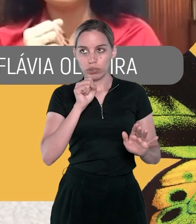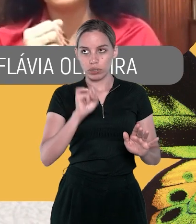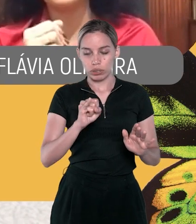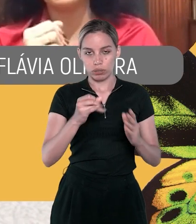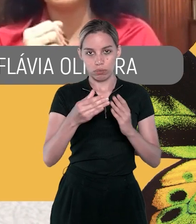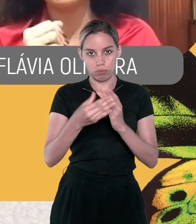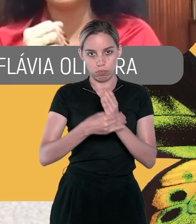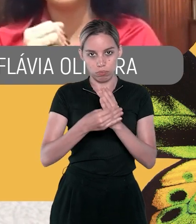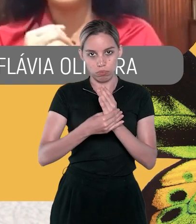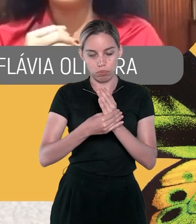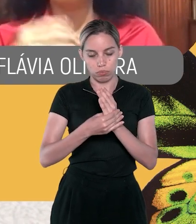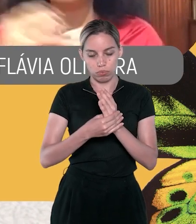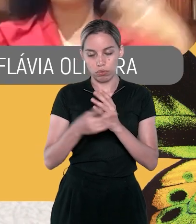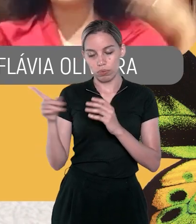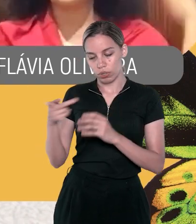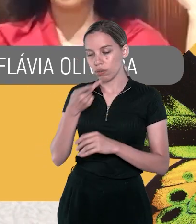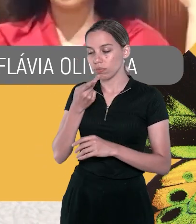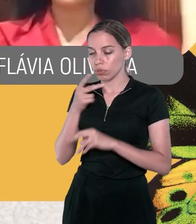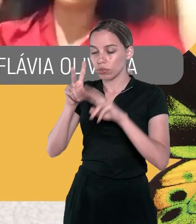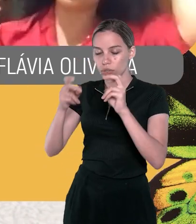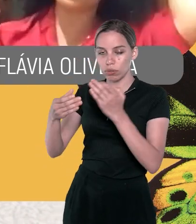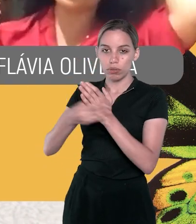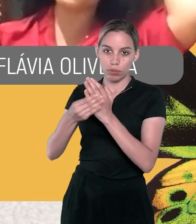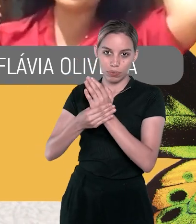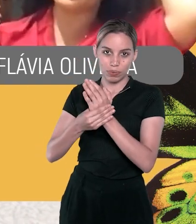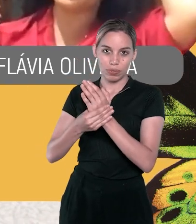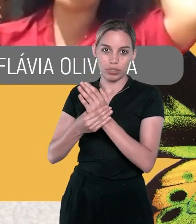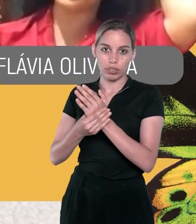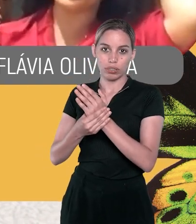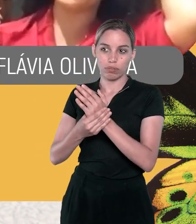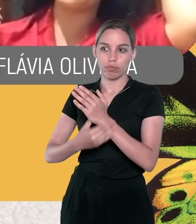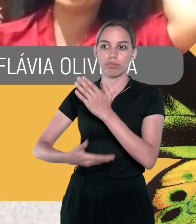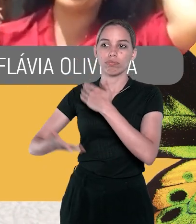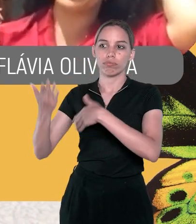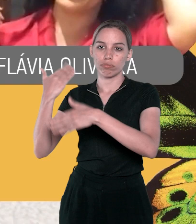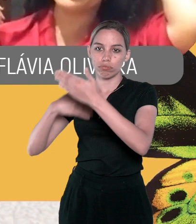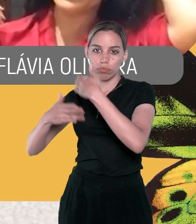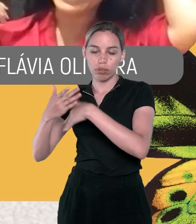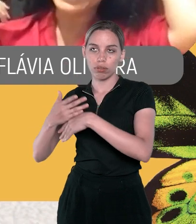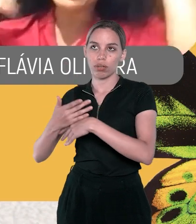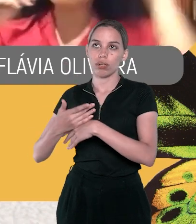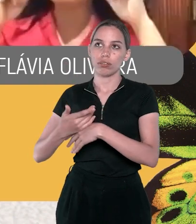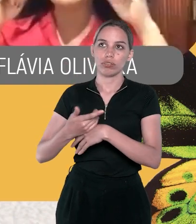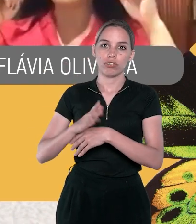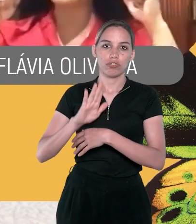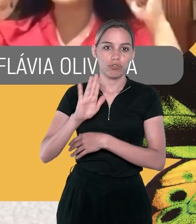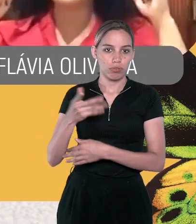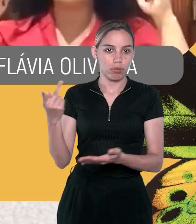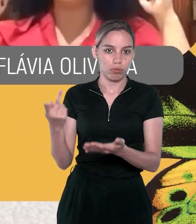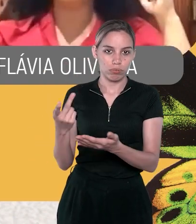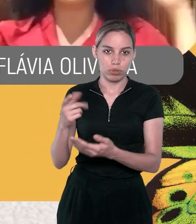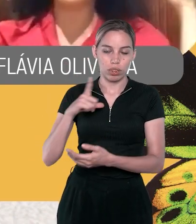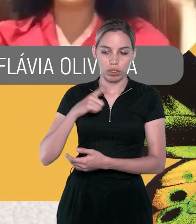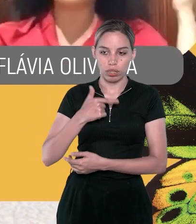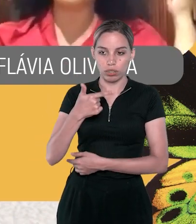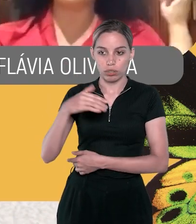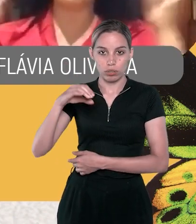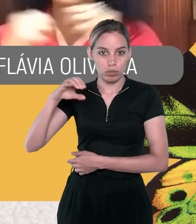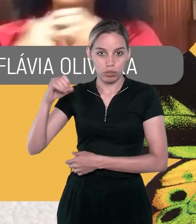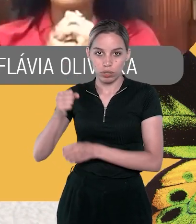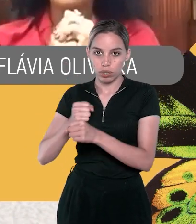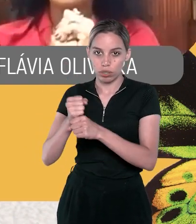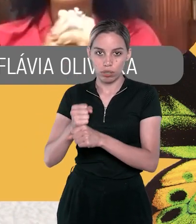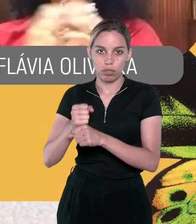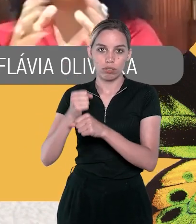está revisitando, e pensando lá nos 200 anos, né, da independência, eu viajei